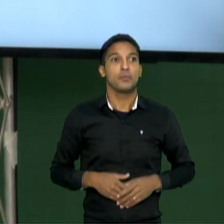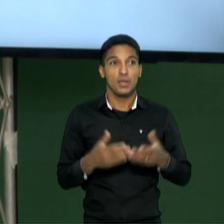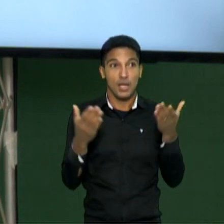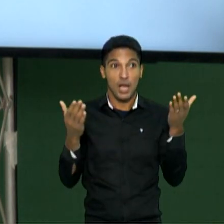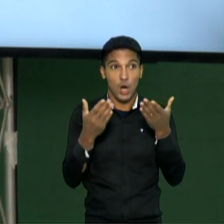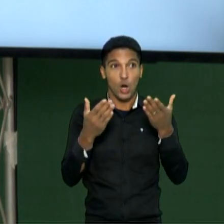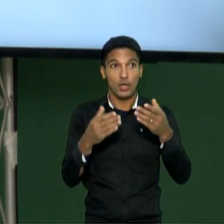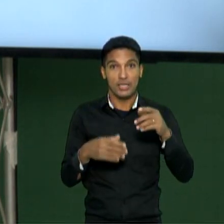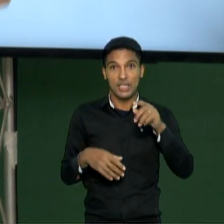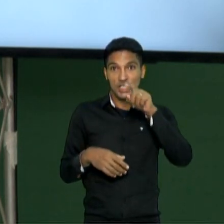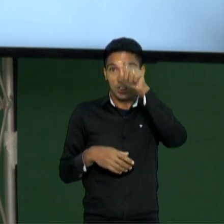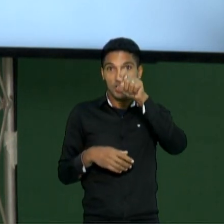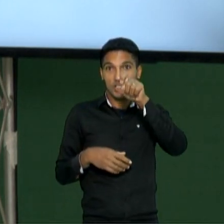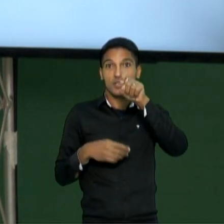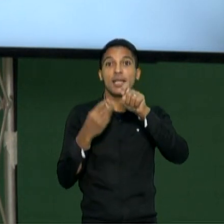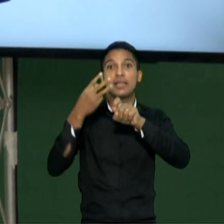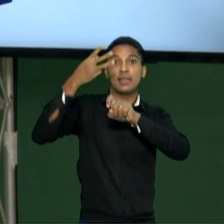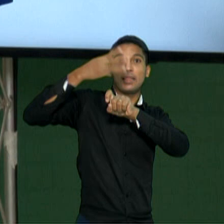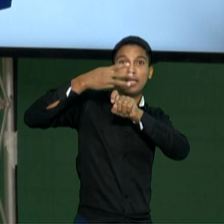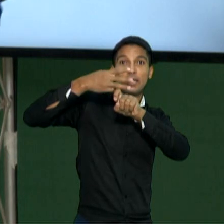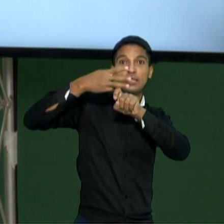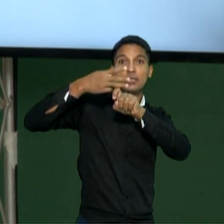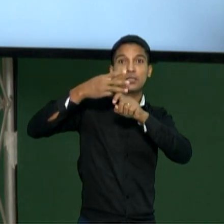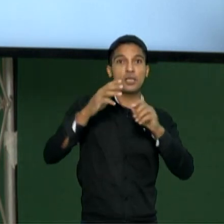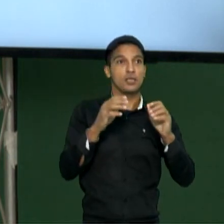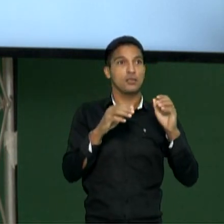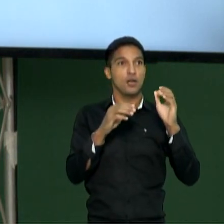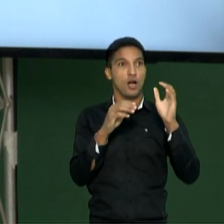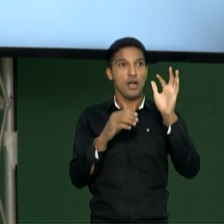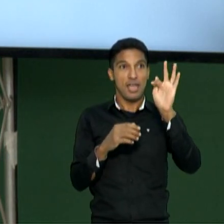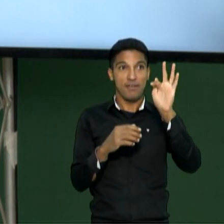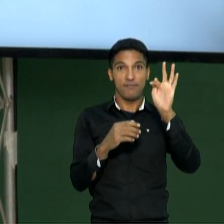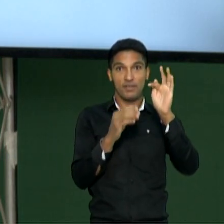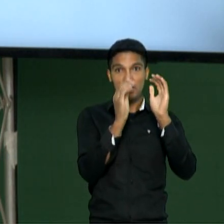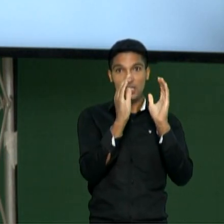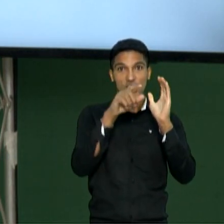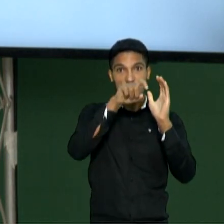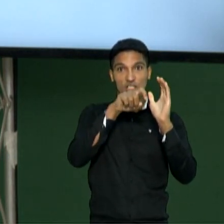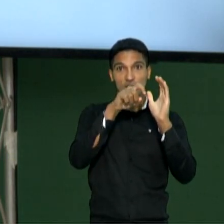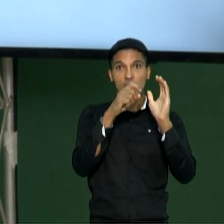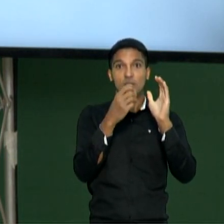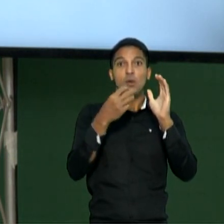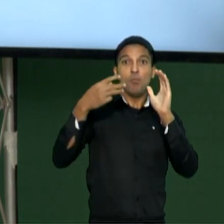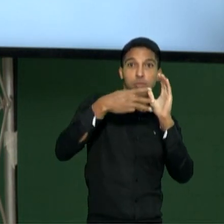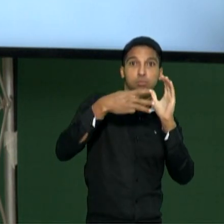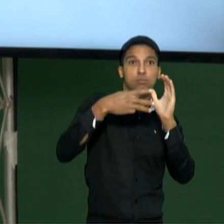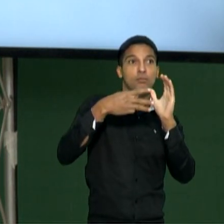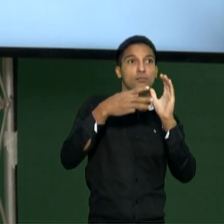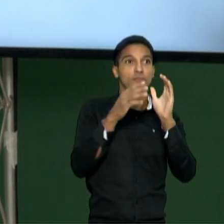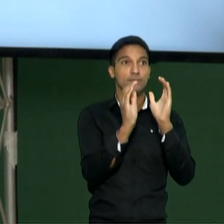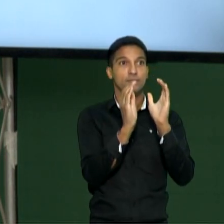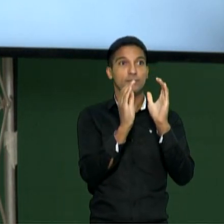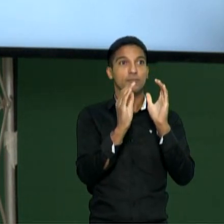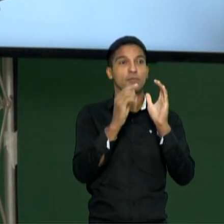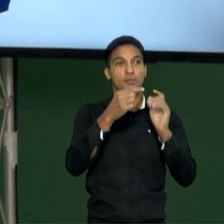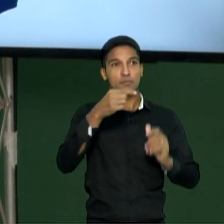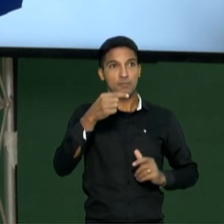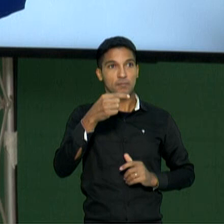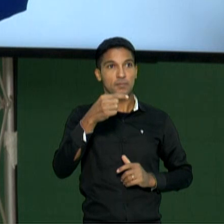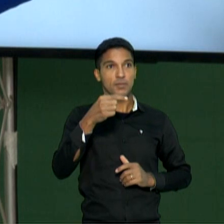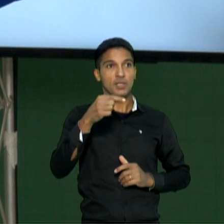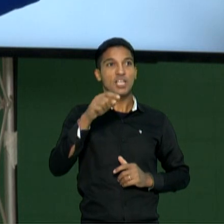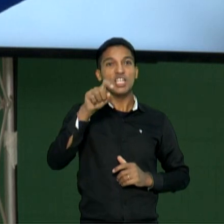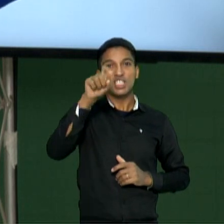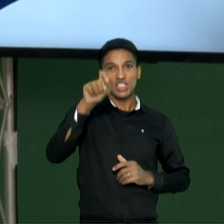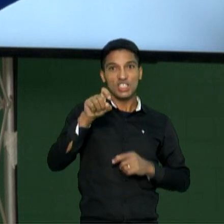para o x valendo 3, troque o x por 3. Vai ficar então f de 3 igual a 3 menos 1.